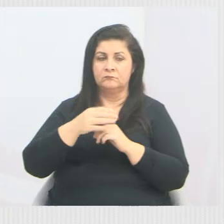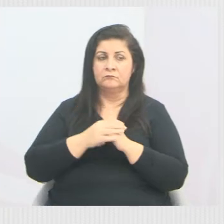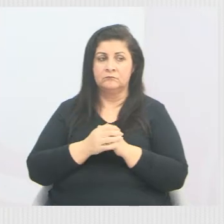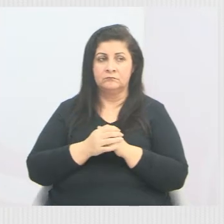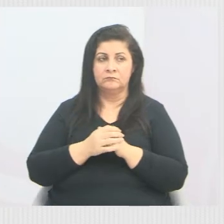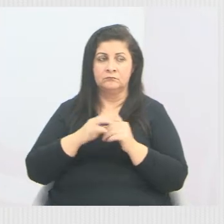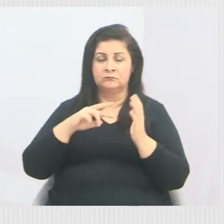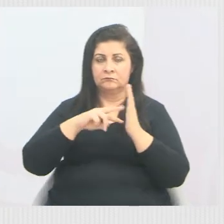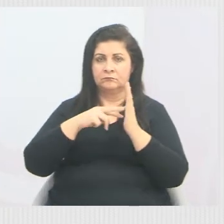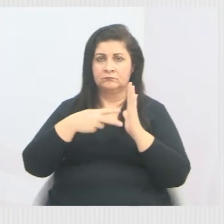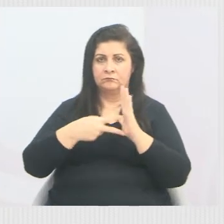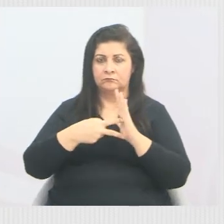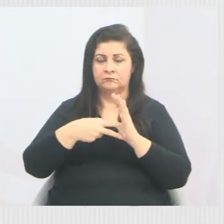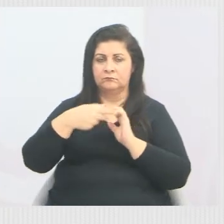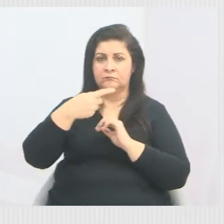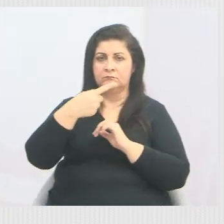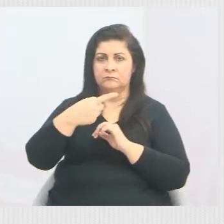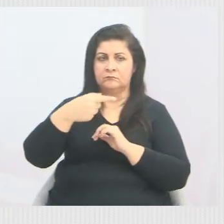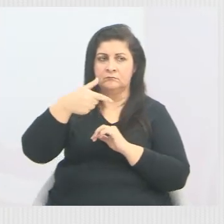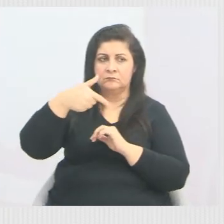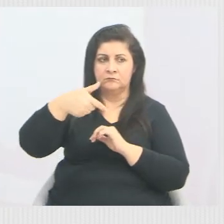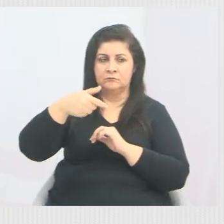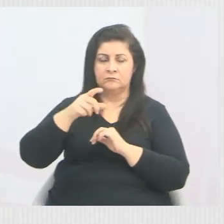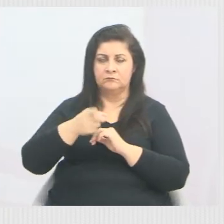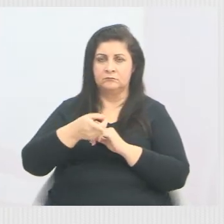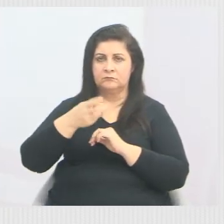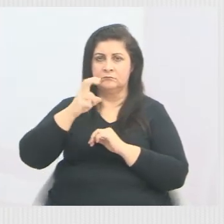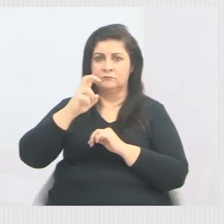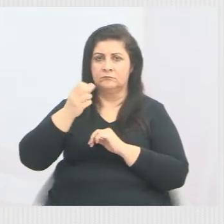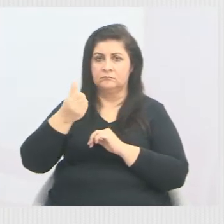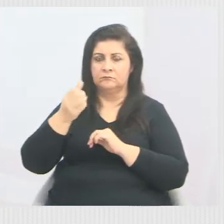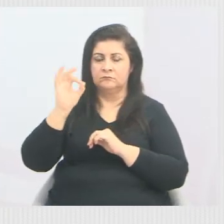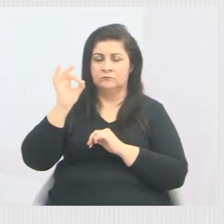42.480.000, já chegando ao percentual de